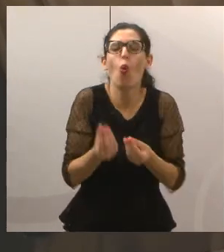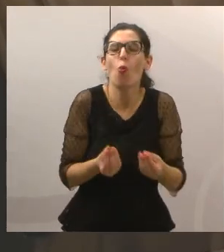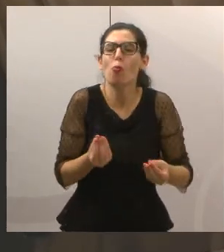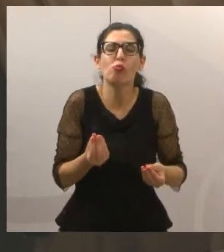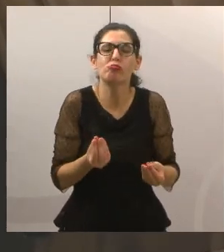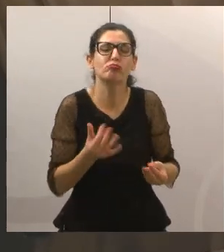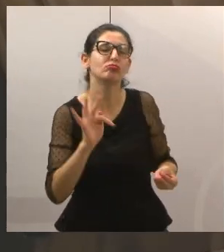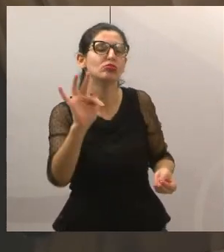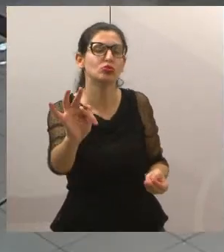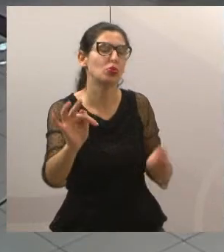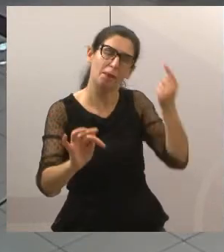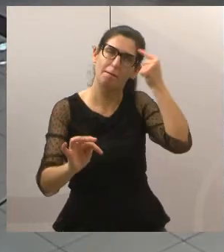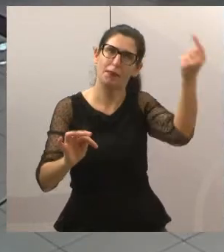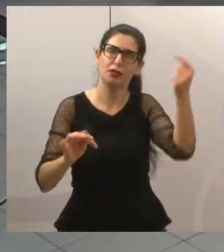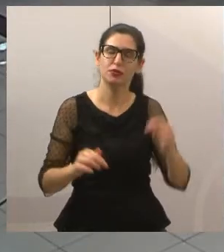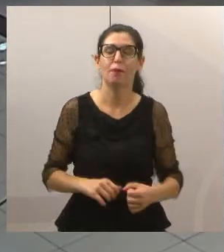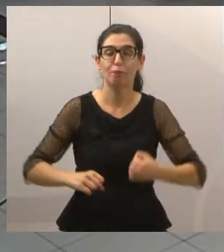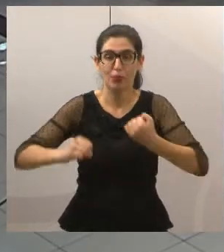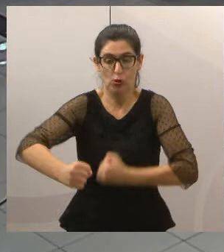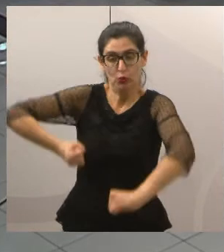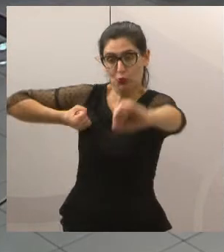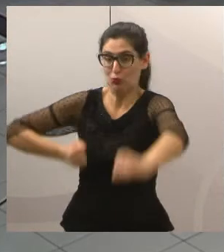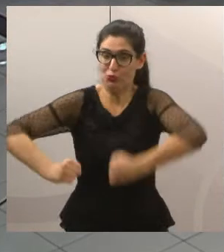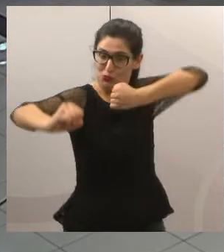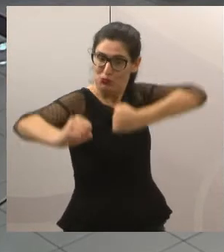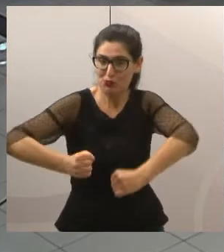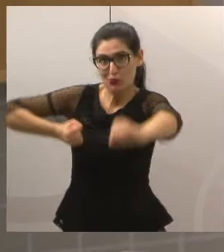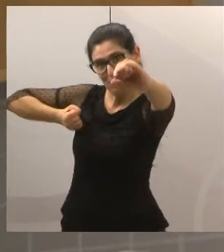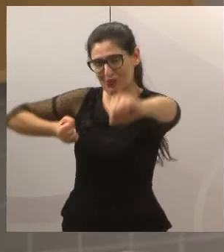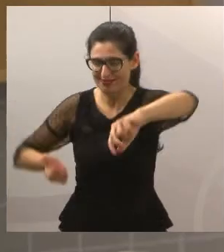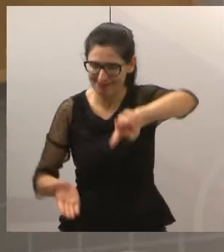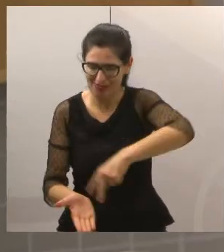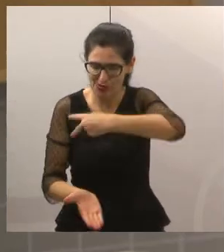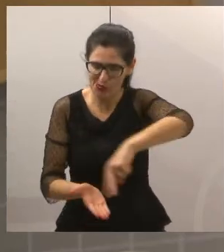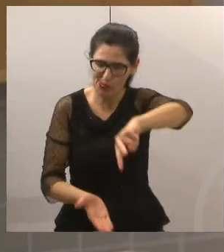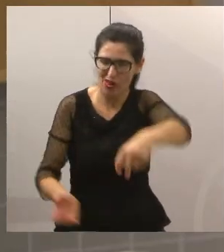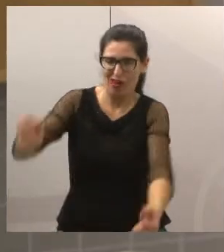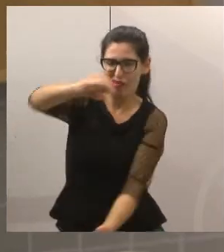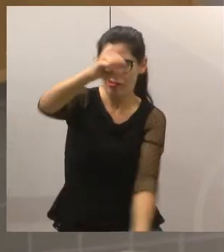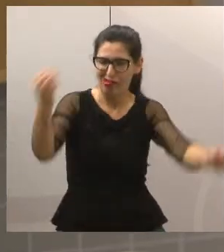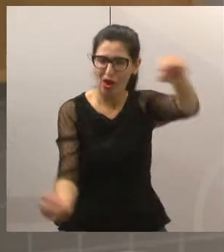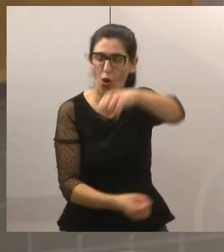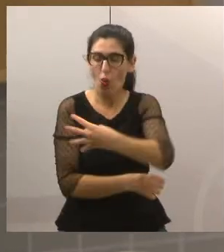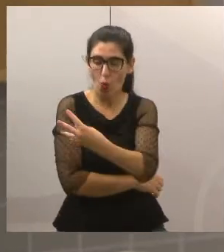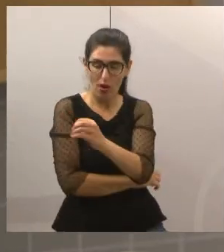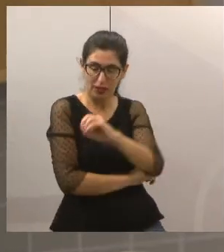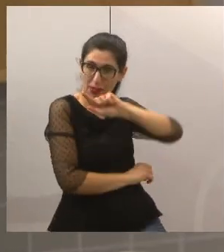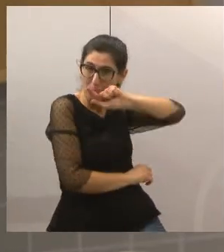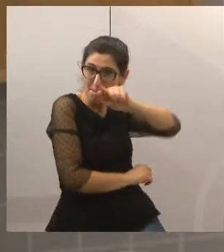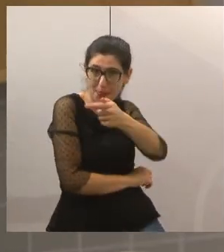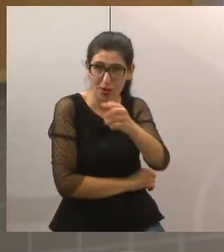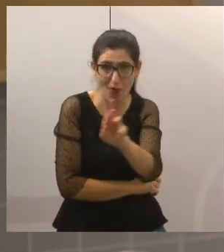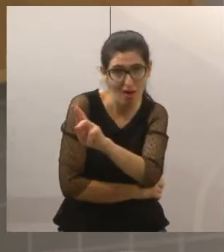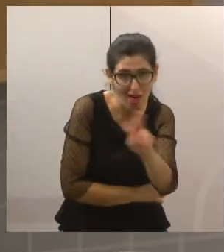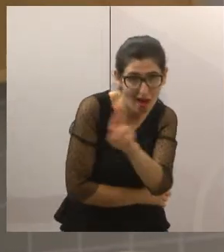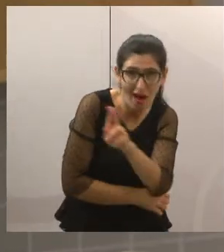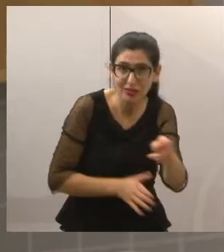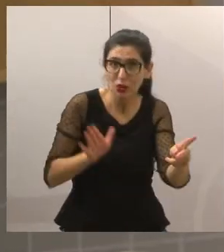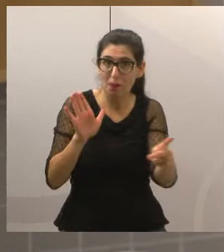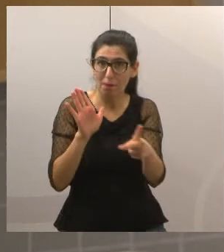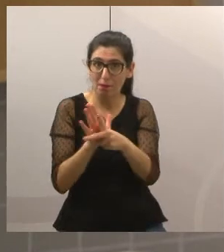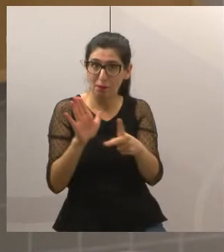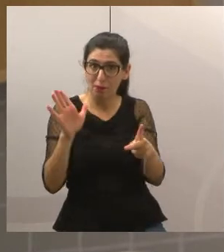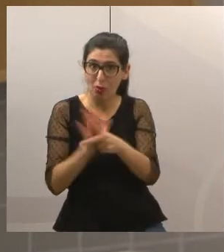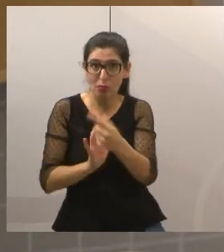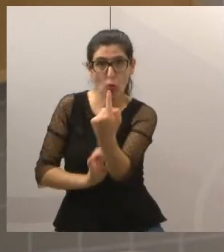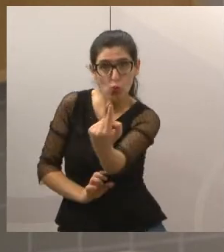futuro? Então, no caso das academias, o 40 mil reais é o preço da aquisição da academia.